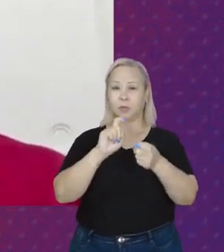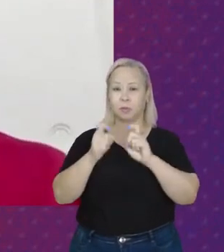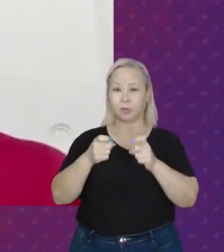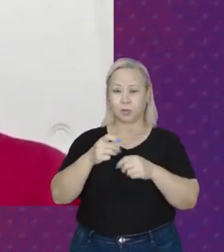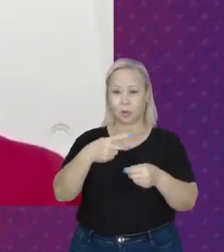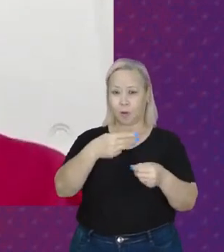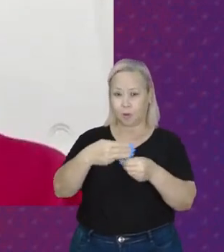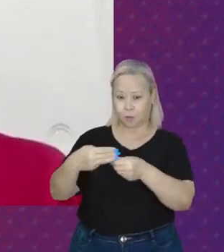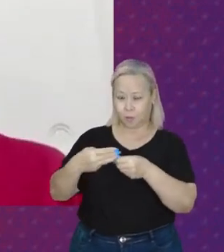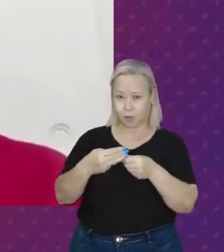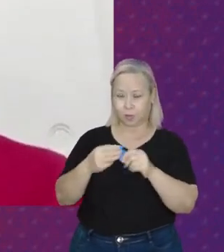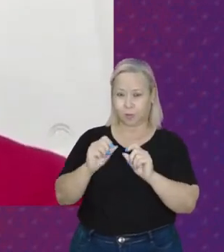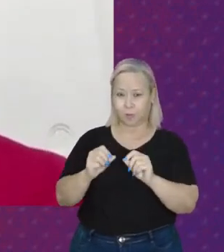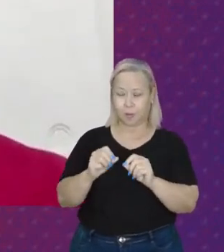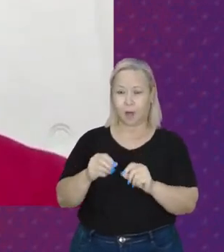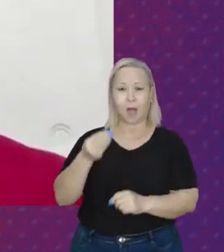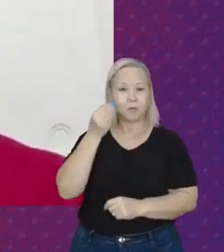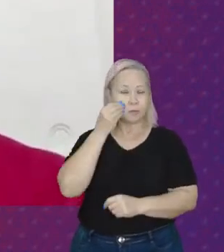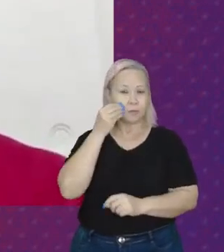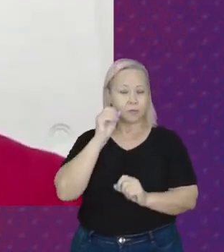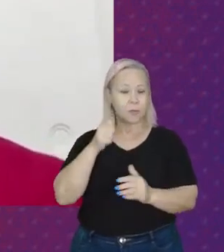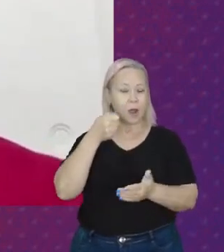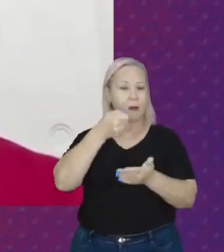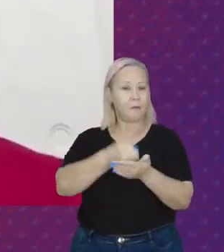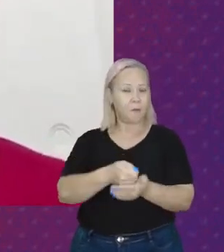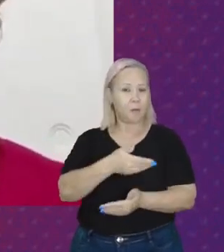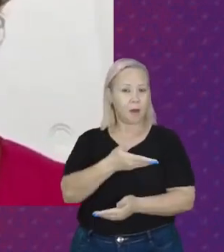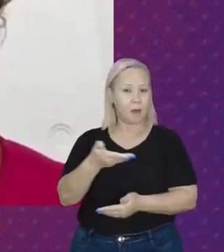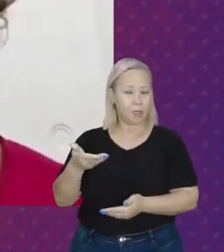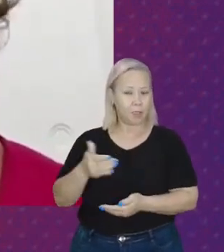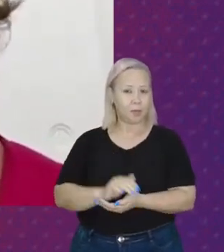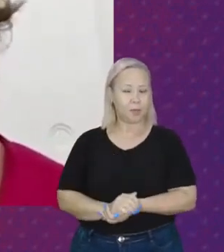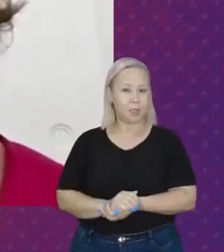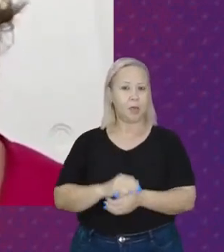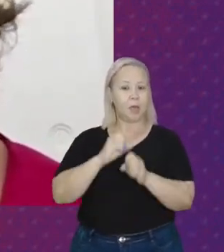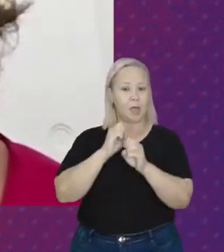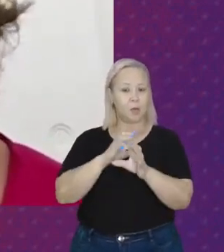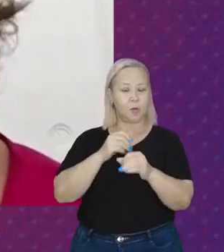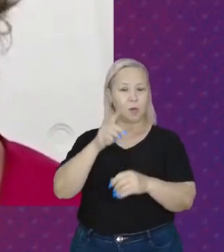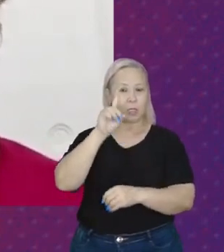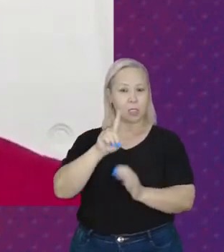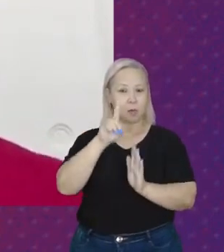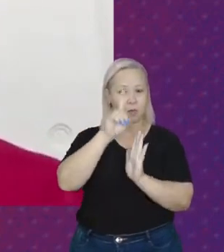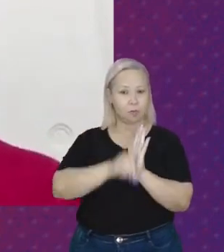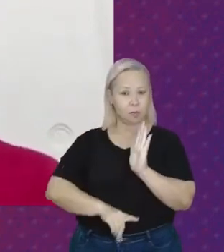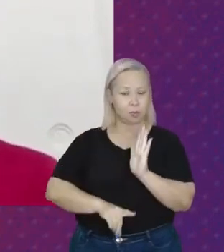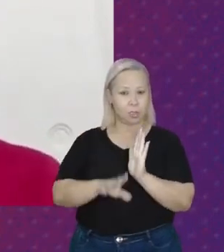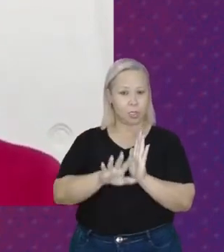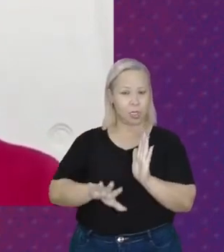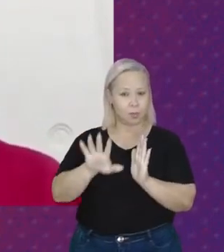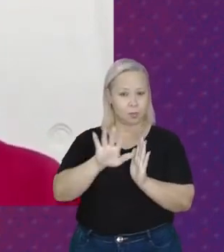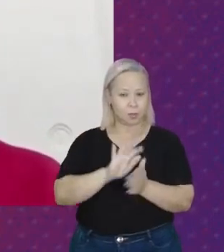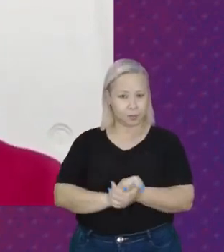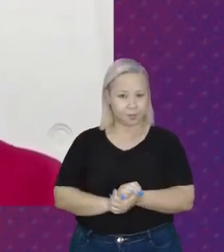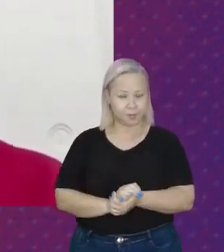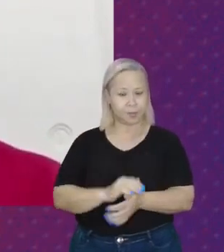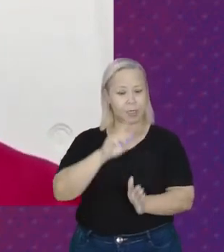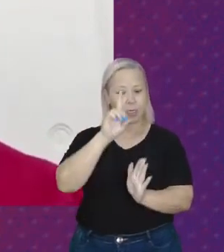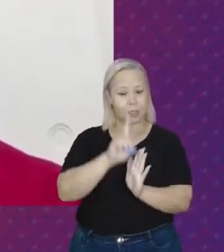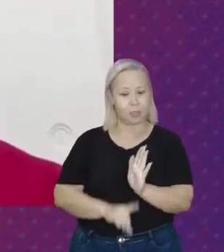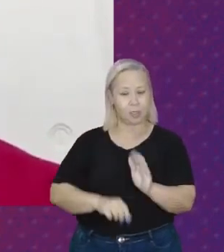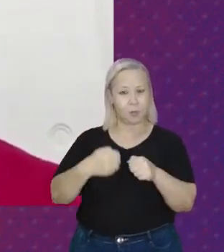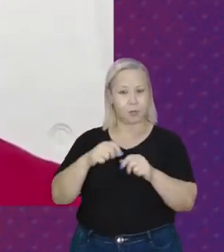municipais procuraram afirmar isso. Educação é direito, sendo direito, deve